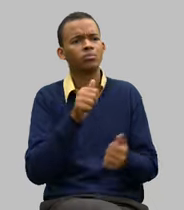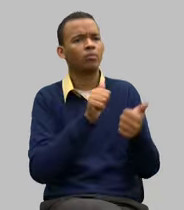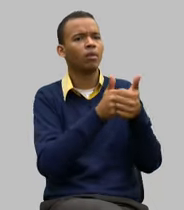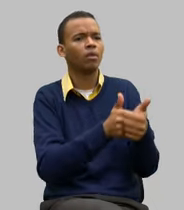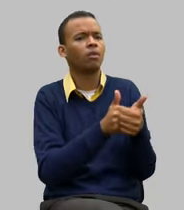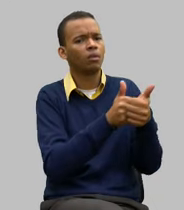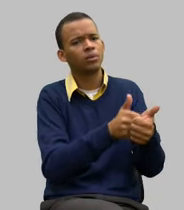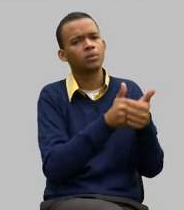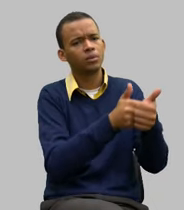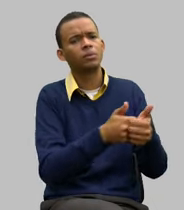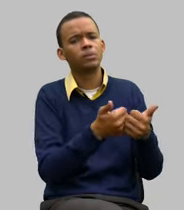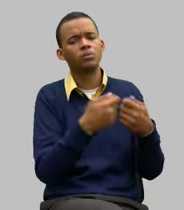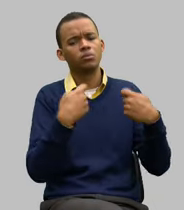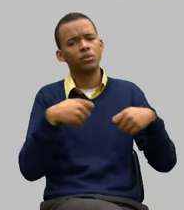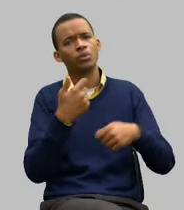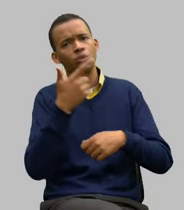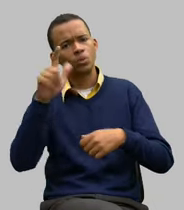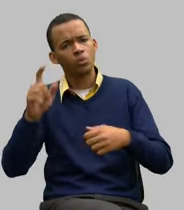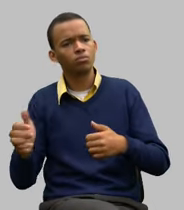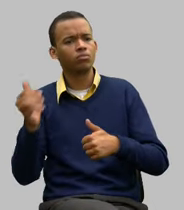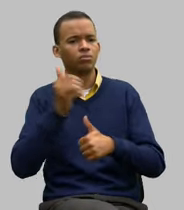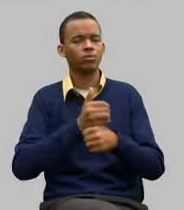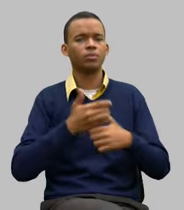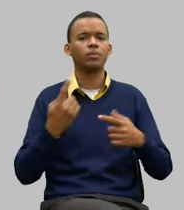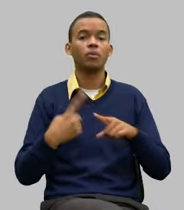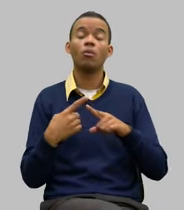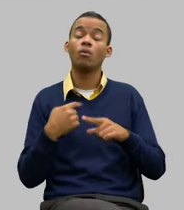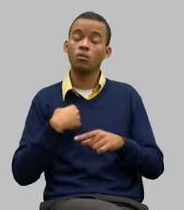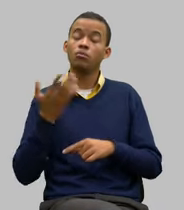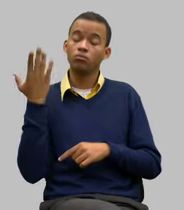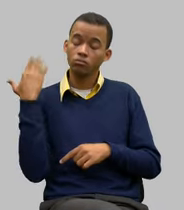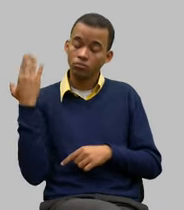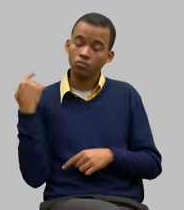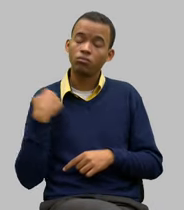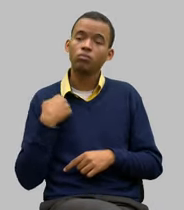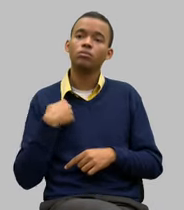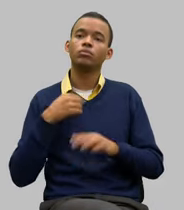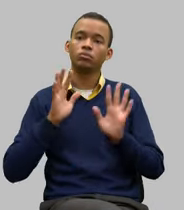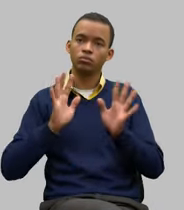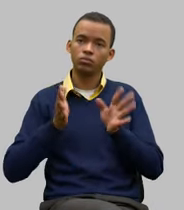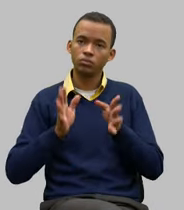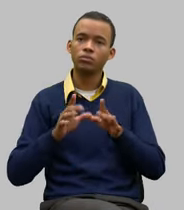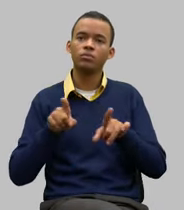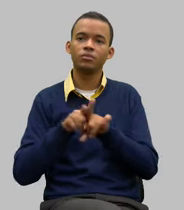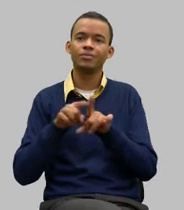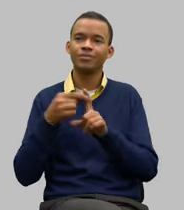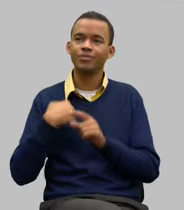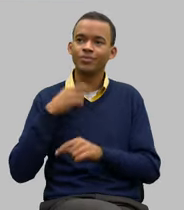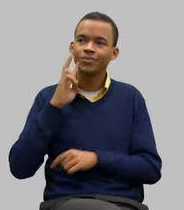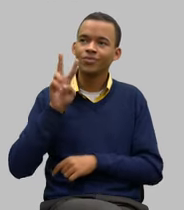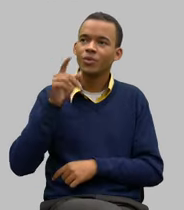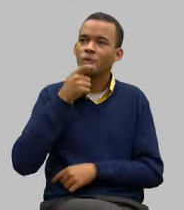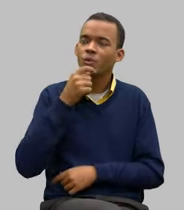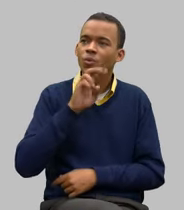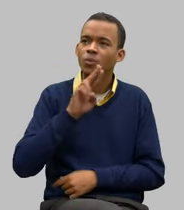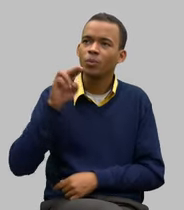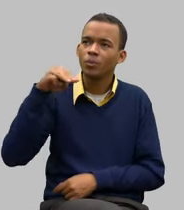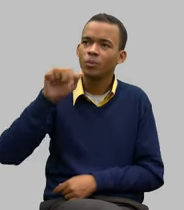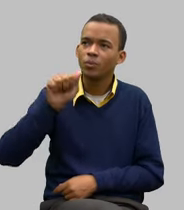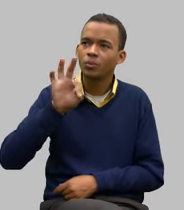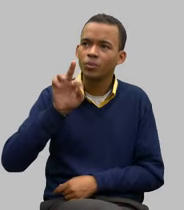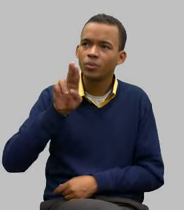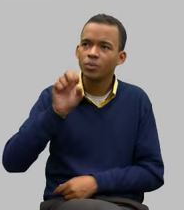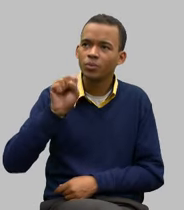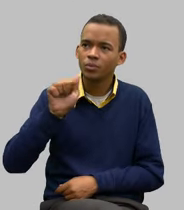haja Alguém falou Ola secretário eu já fiz né tô vendo até Coronel matu aqui presente